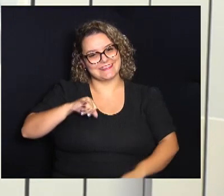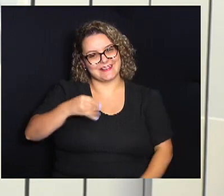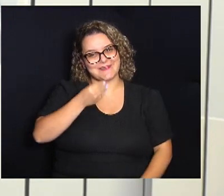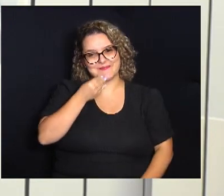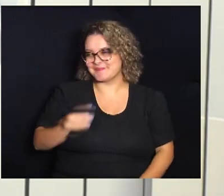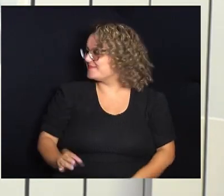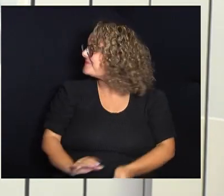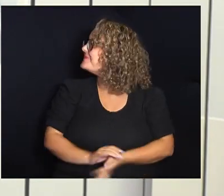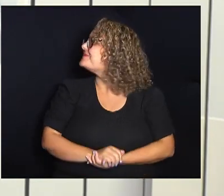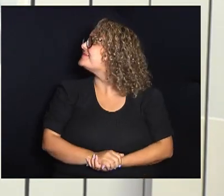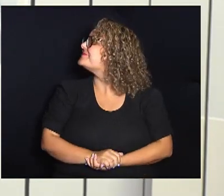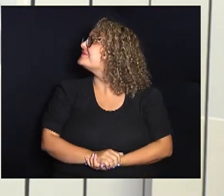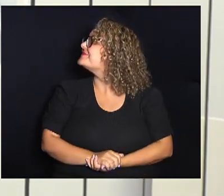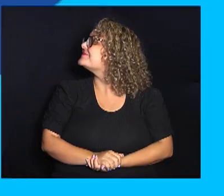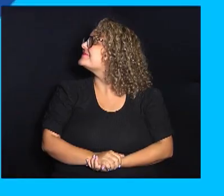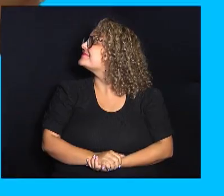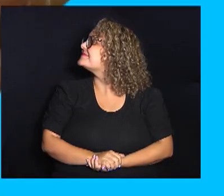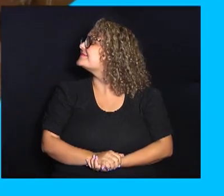oportunidade.